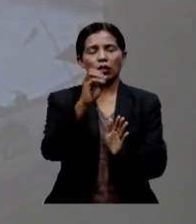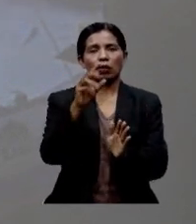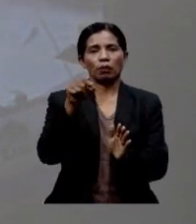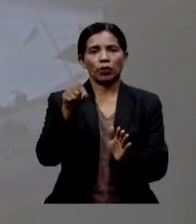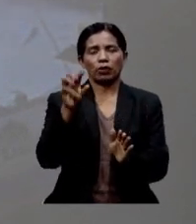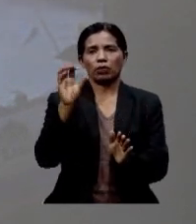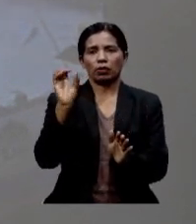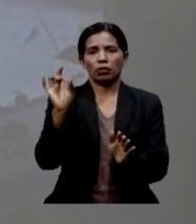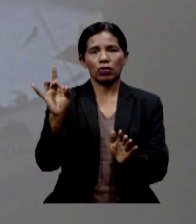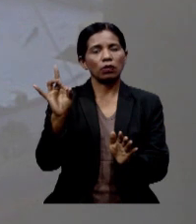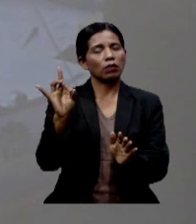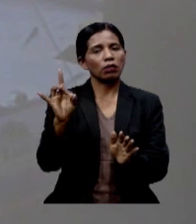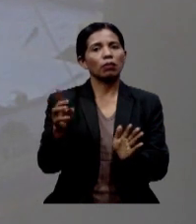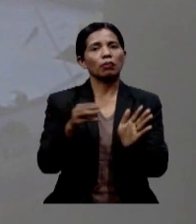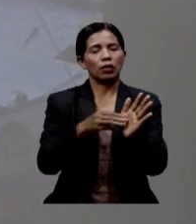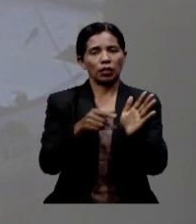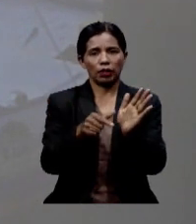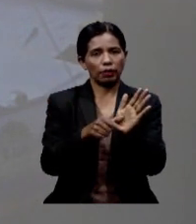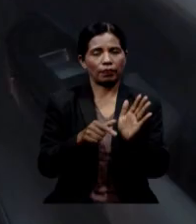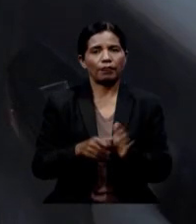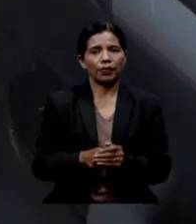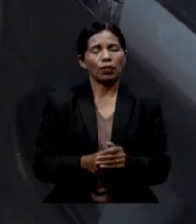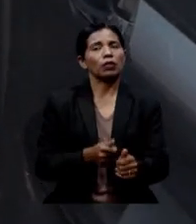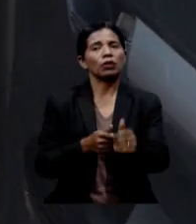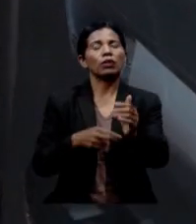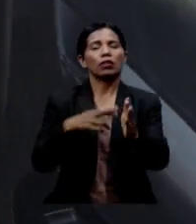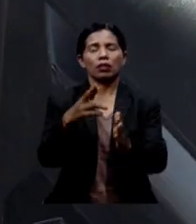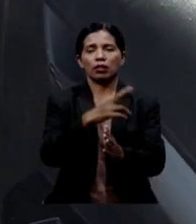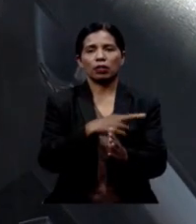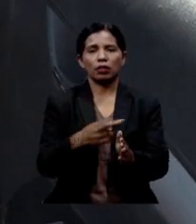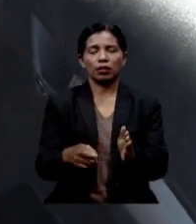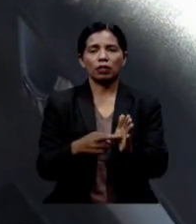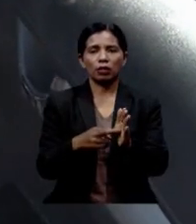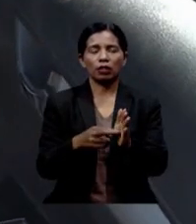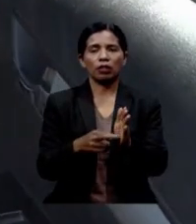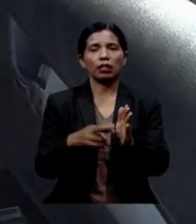miligramas. E ainda não é. Nem preenche requisito de decreto-lei número